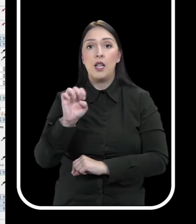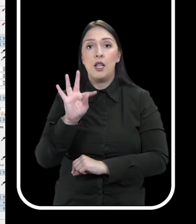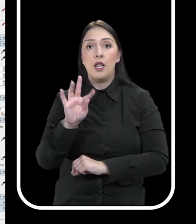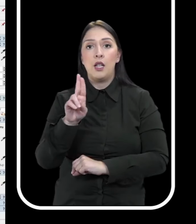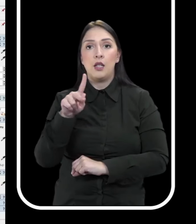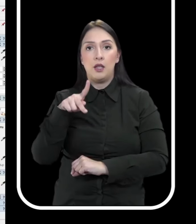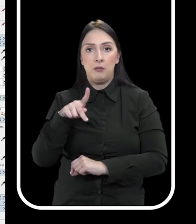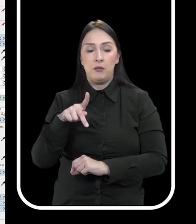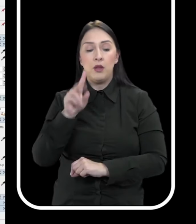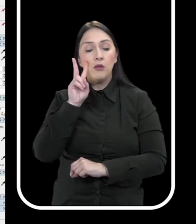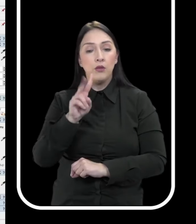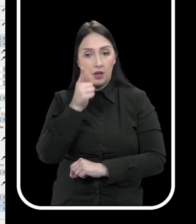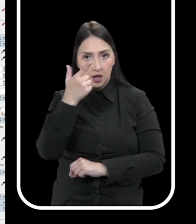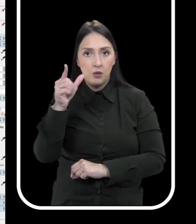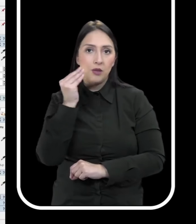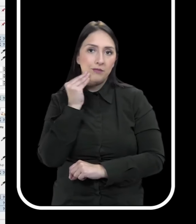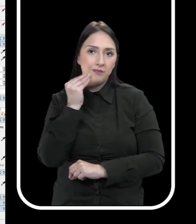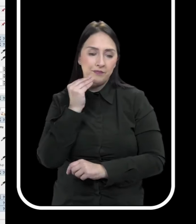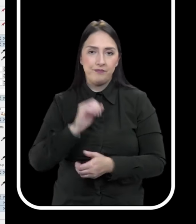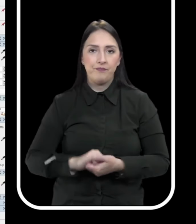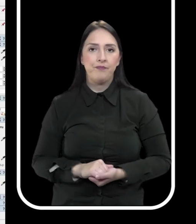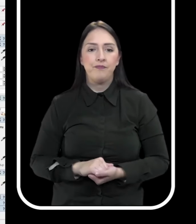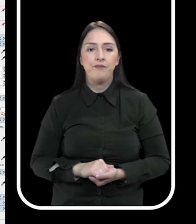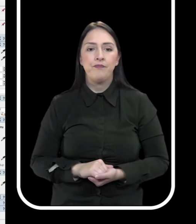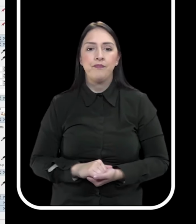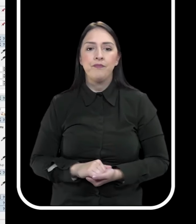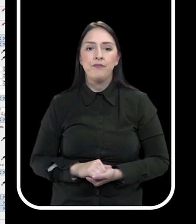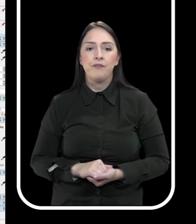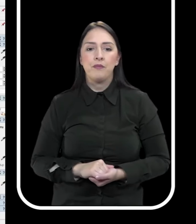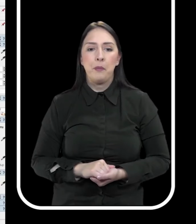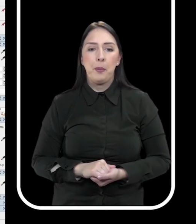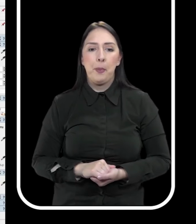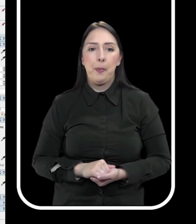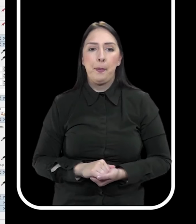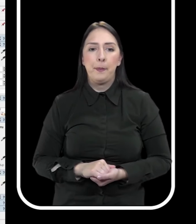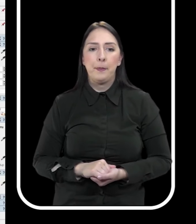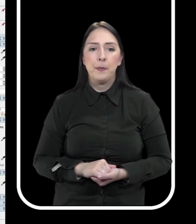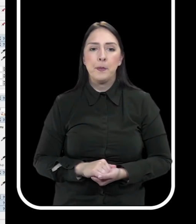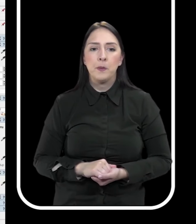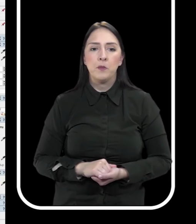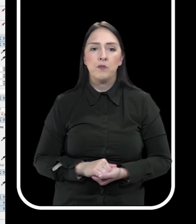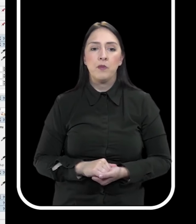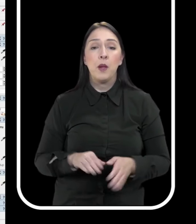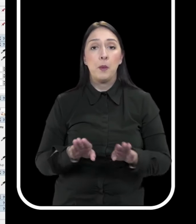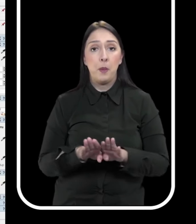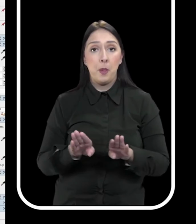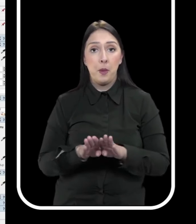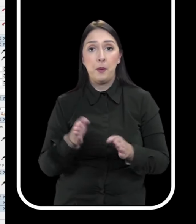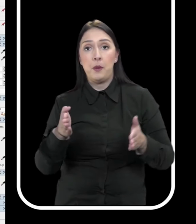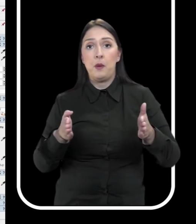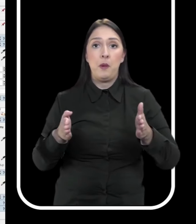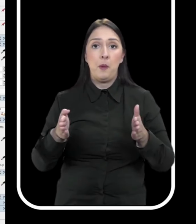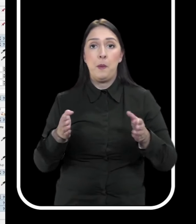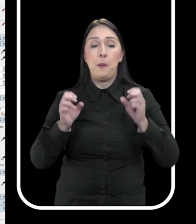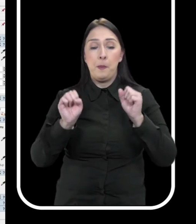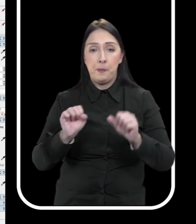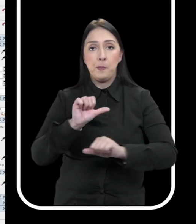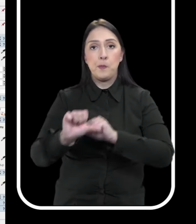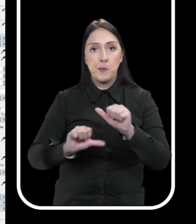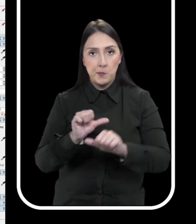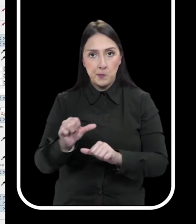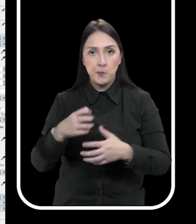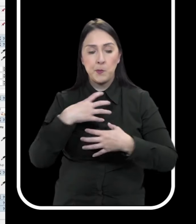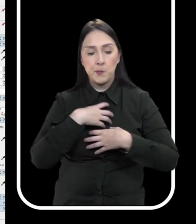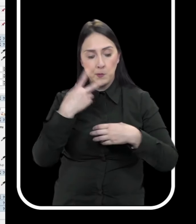setups. Nós vamos mostrar em seguida na próxima simulação o setup acontecendo. E, nesse caso, também o robô. Poderia